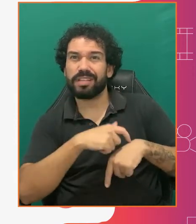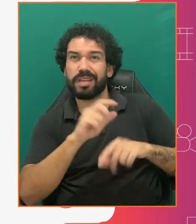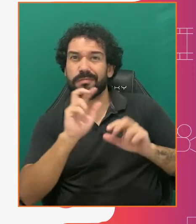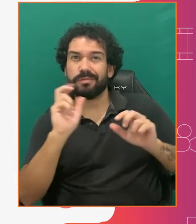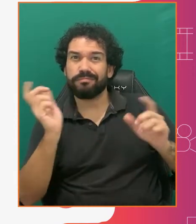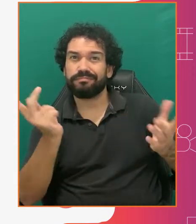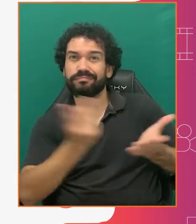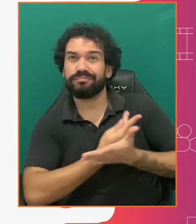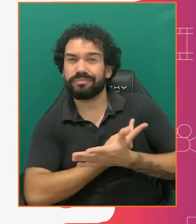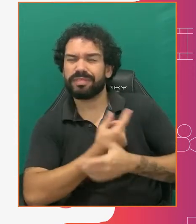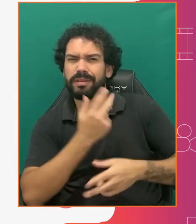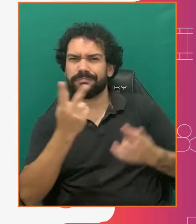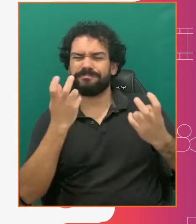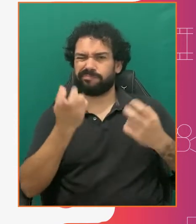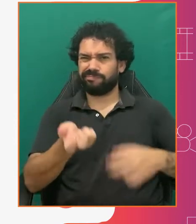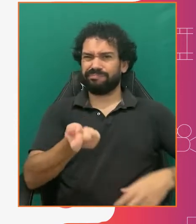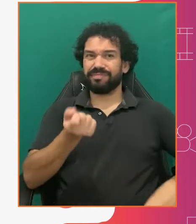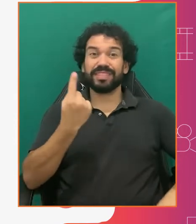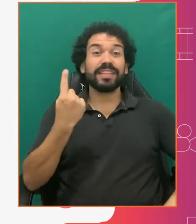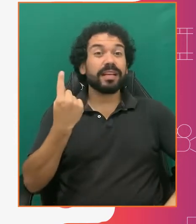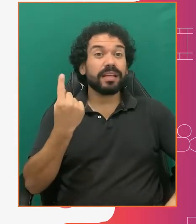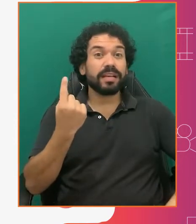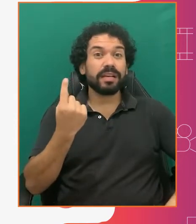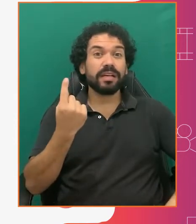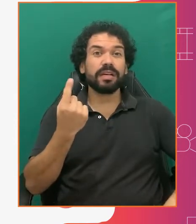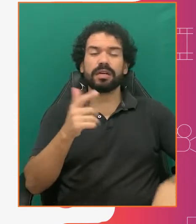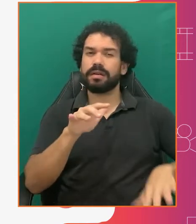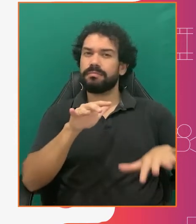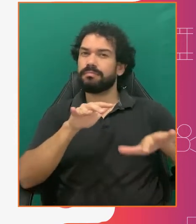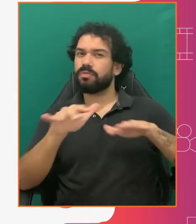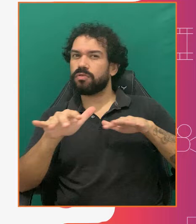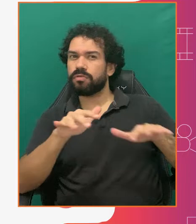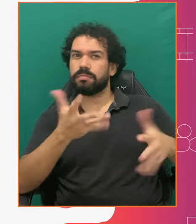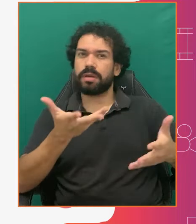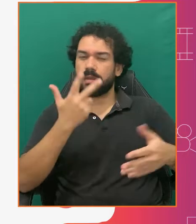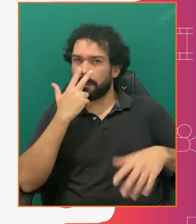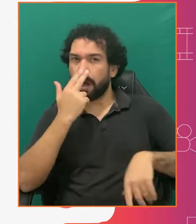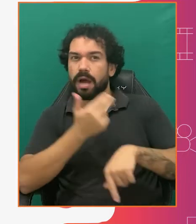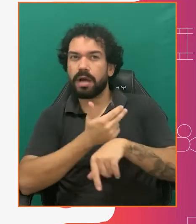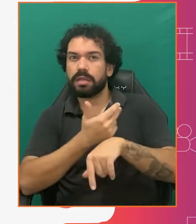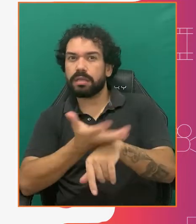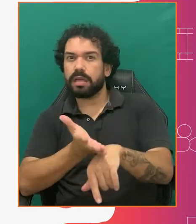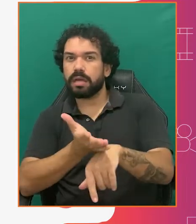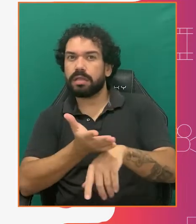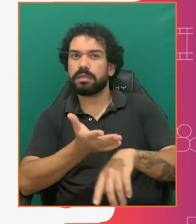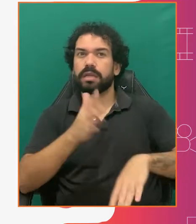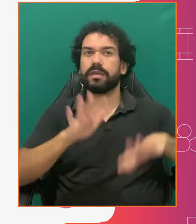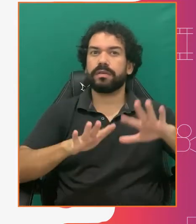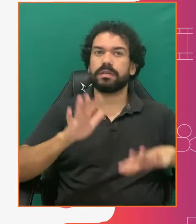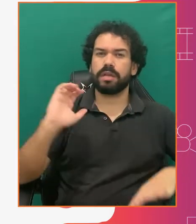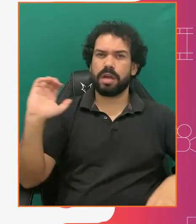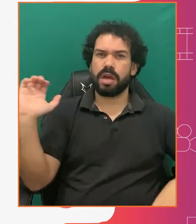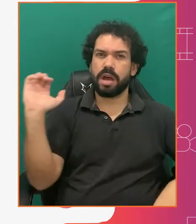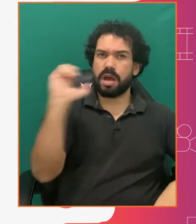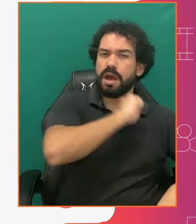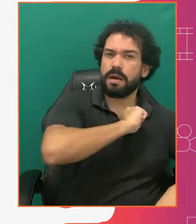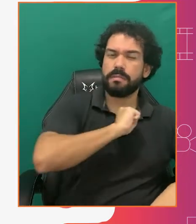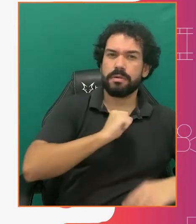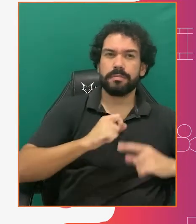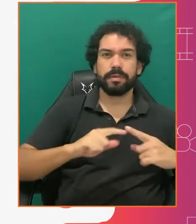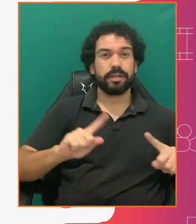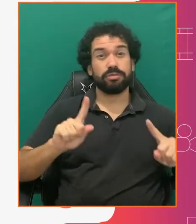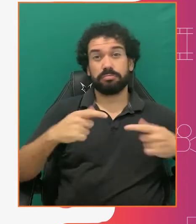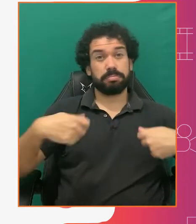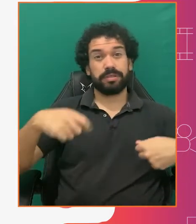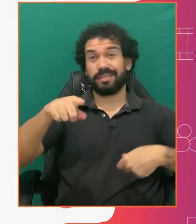você sente que está alguma coisa esquisita. O movimento fica mais atrasado ou mais rápido do que deveria ser